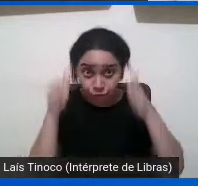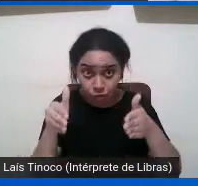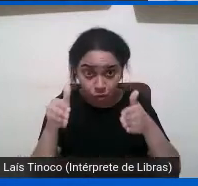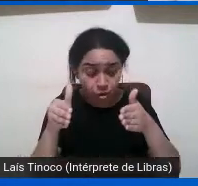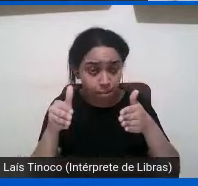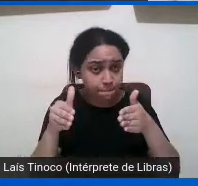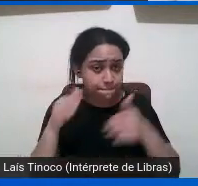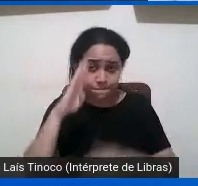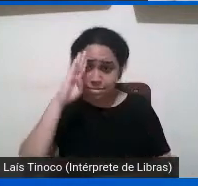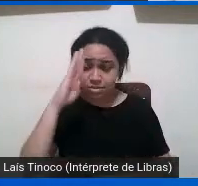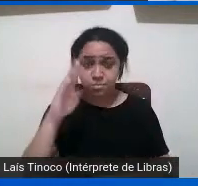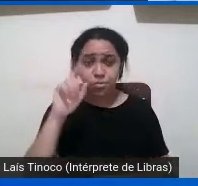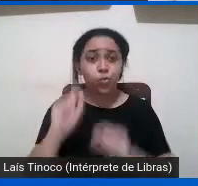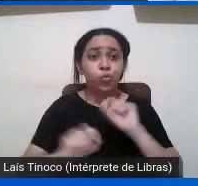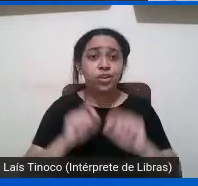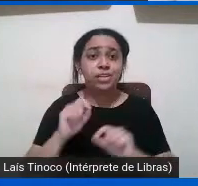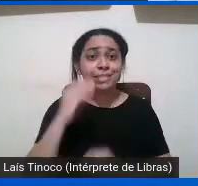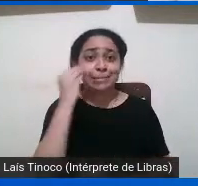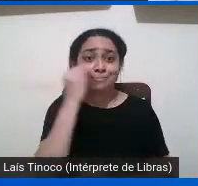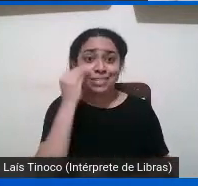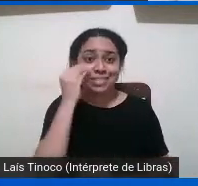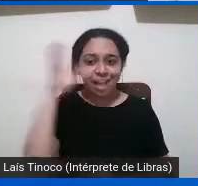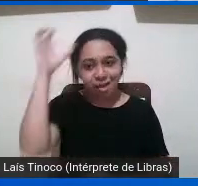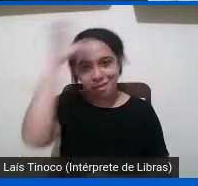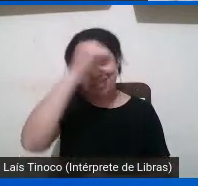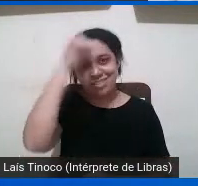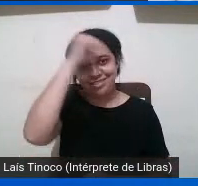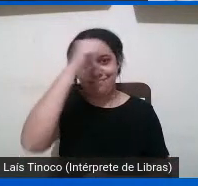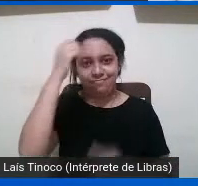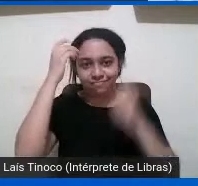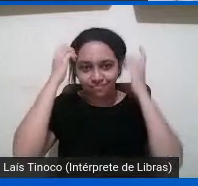na experiência de aprendizagem próxima